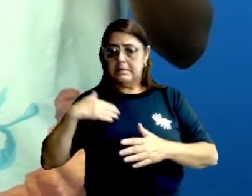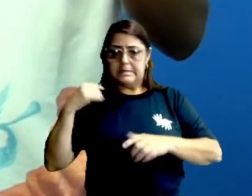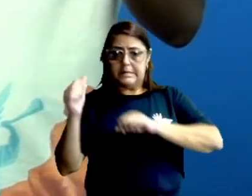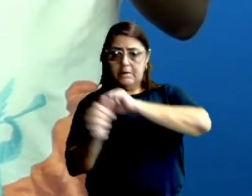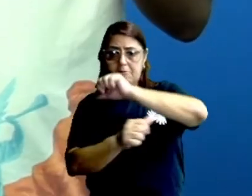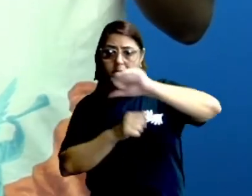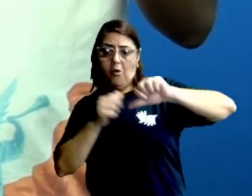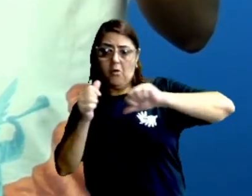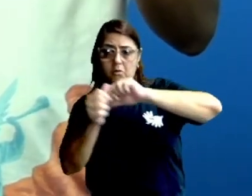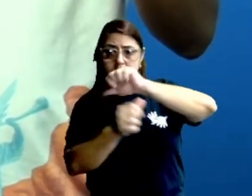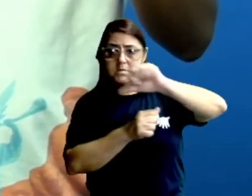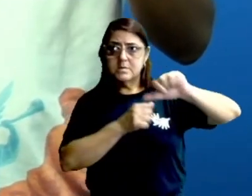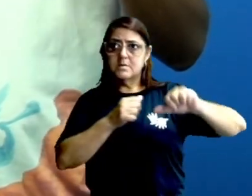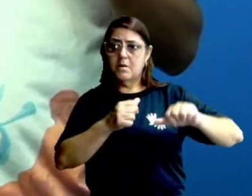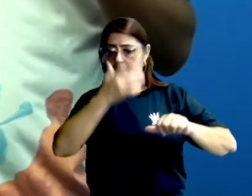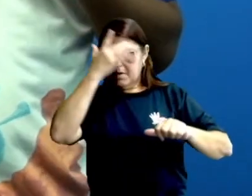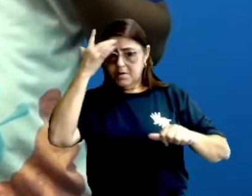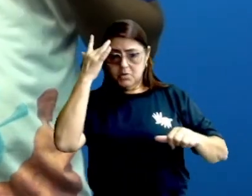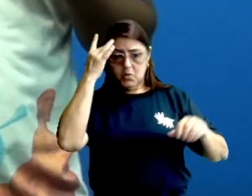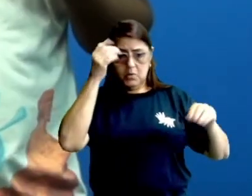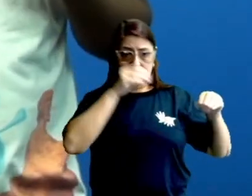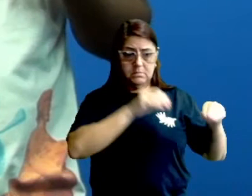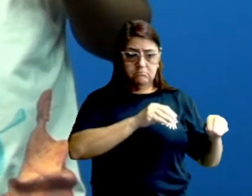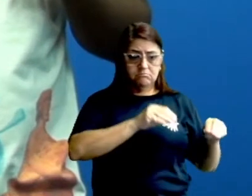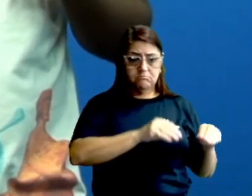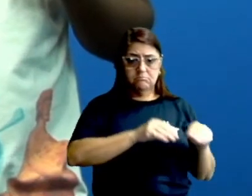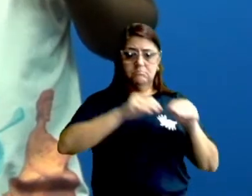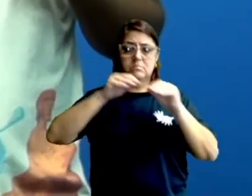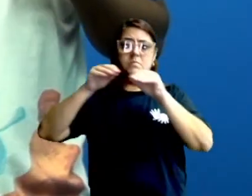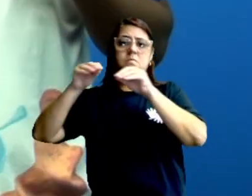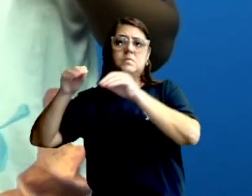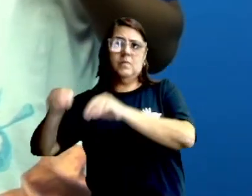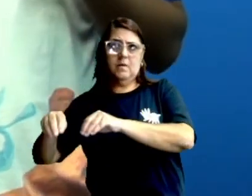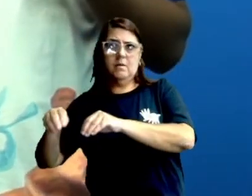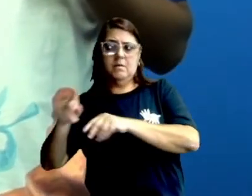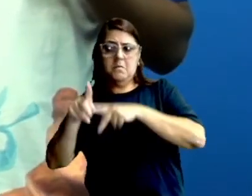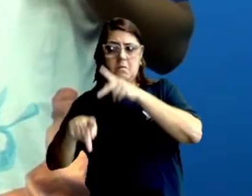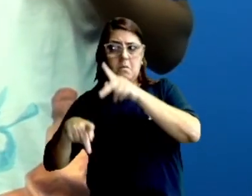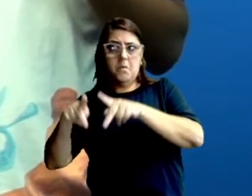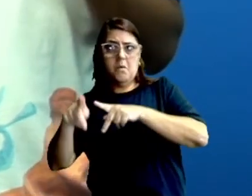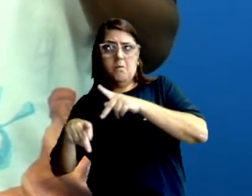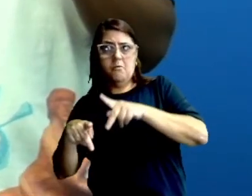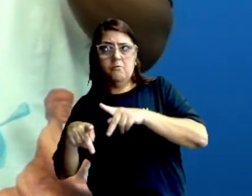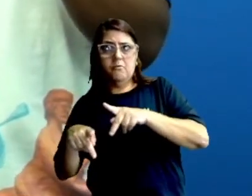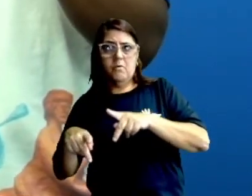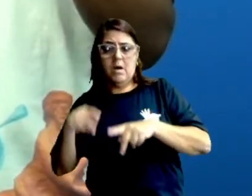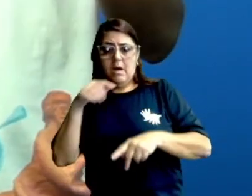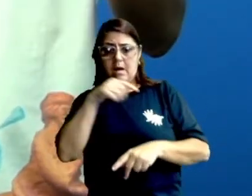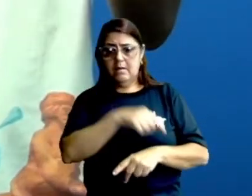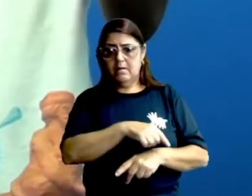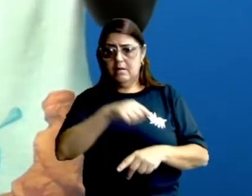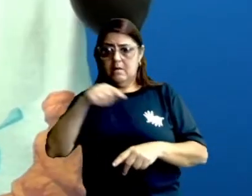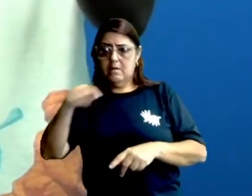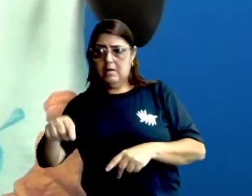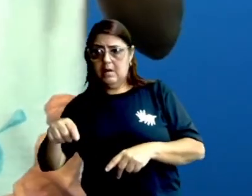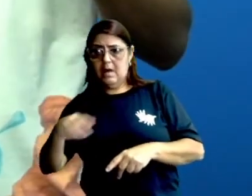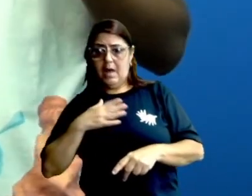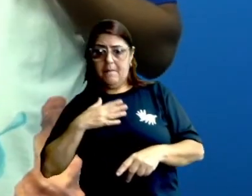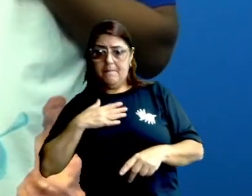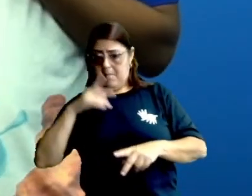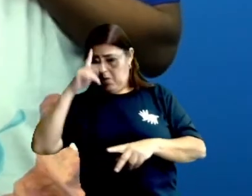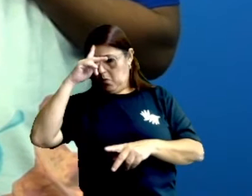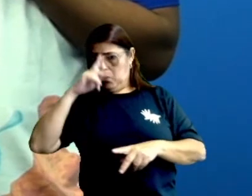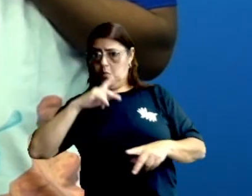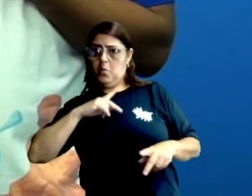revoluções, para que quando as pessoas elas saíssem de um lugar e fossem para o outro lugar, elas não estavam em um local que elas se sentiam pertencentes, aí não